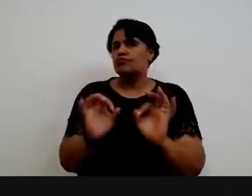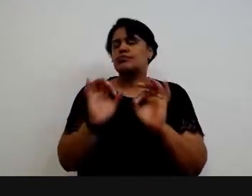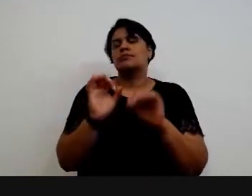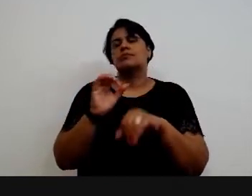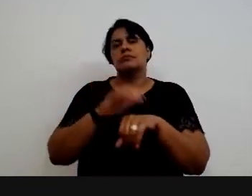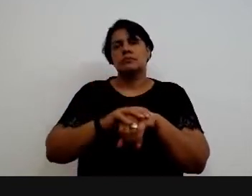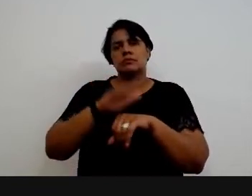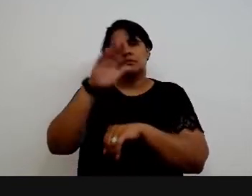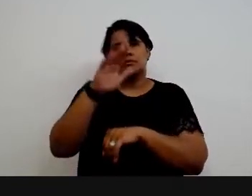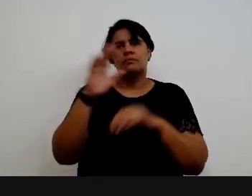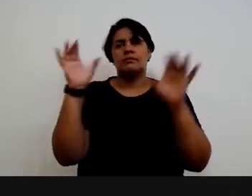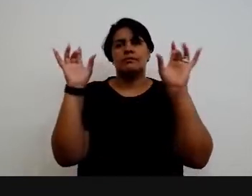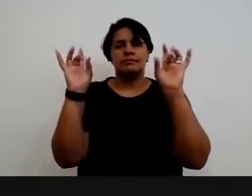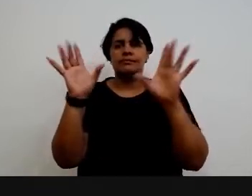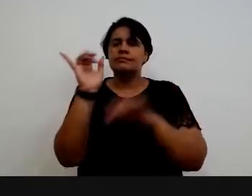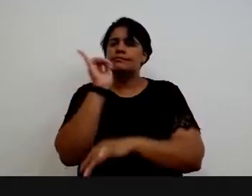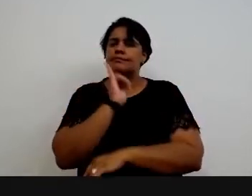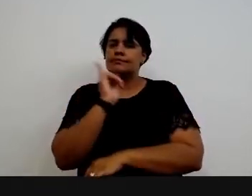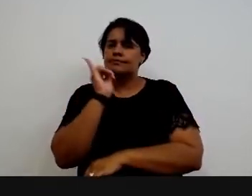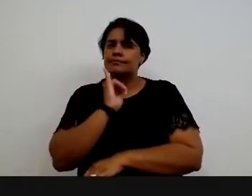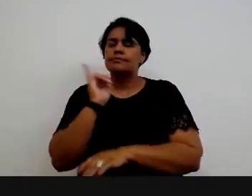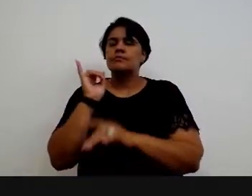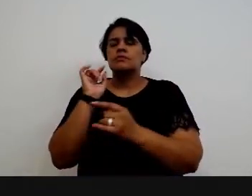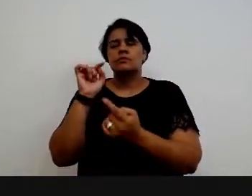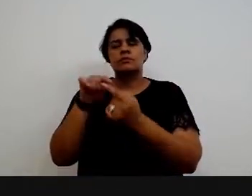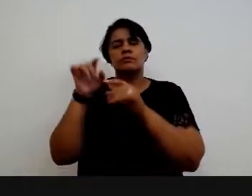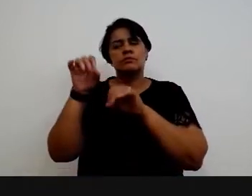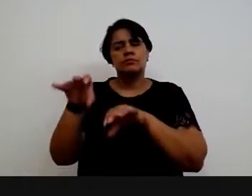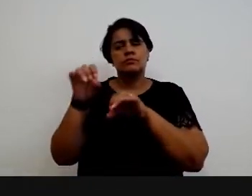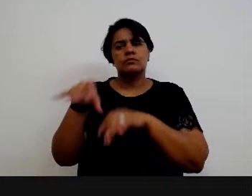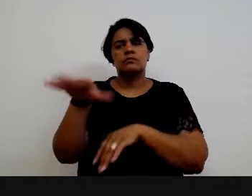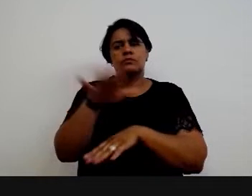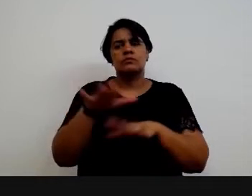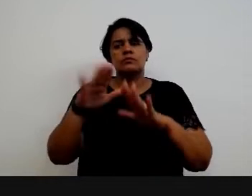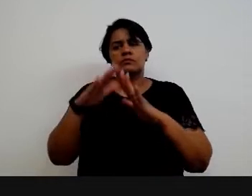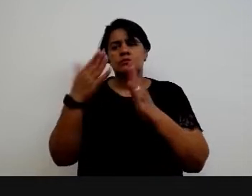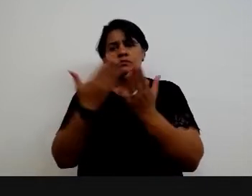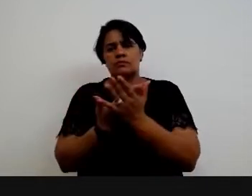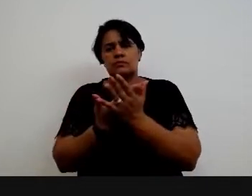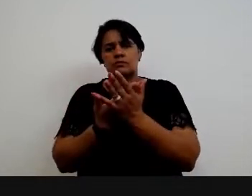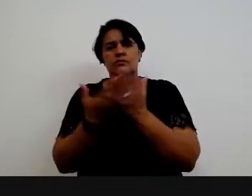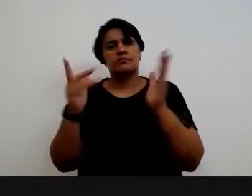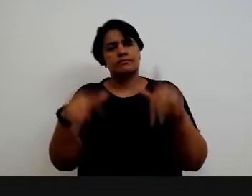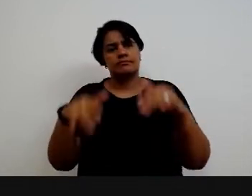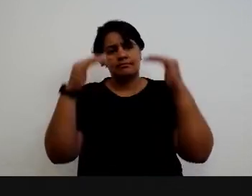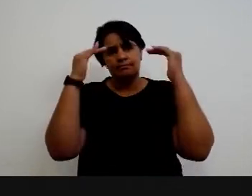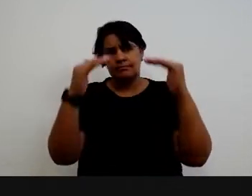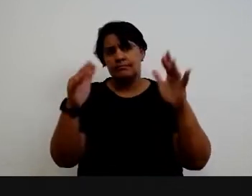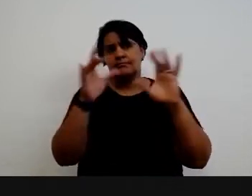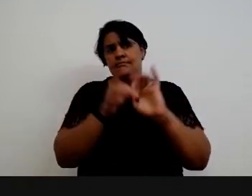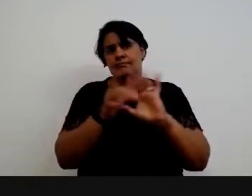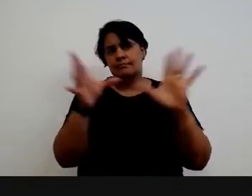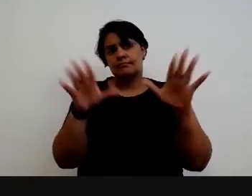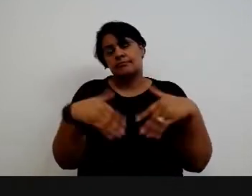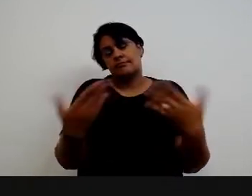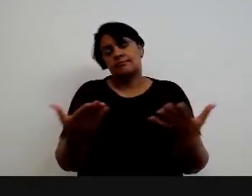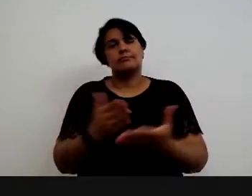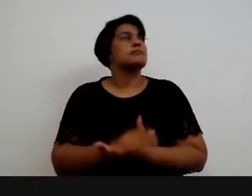né, a função educadora do parlamento por meio das escolas do parlamento. Quem agradece é a democracia. Eu acho que é por aí.